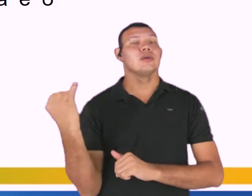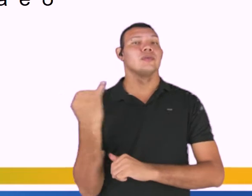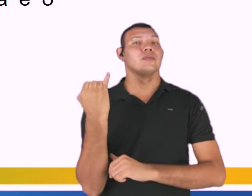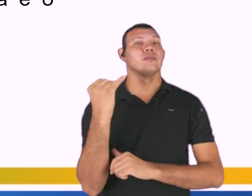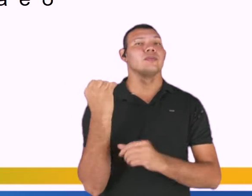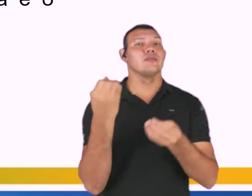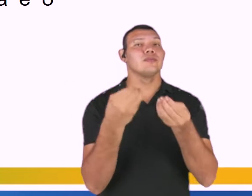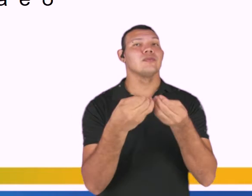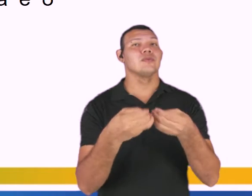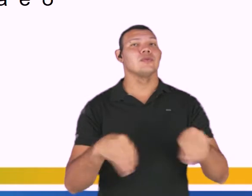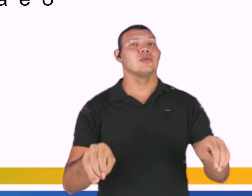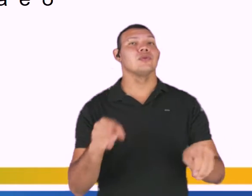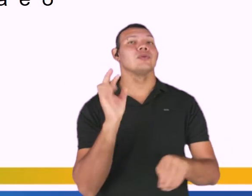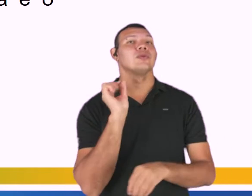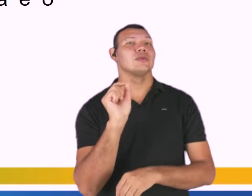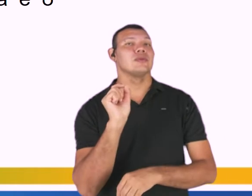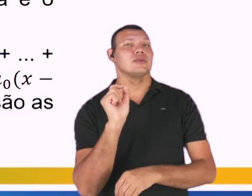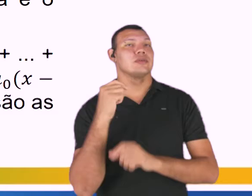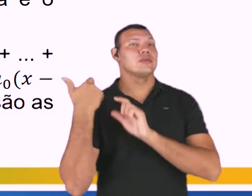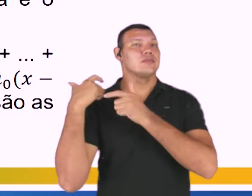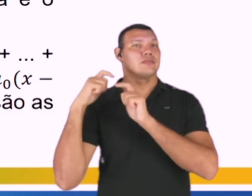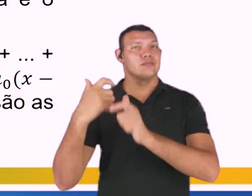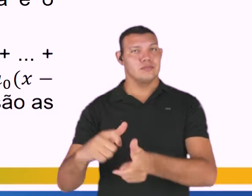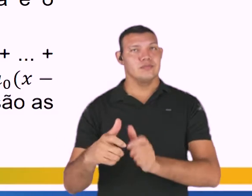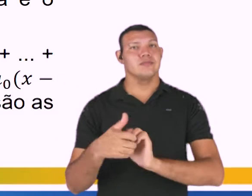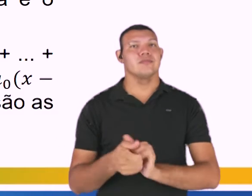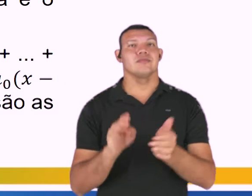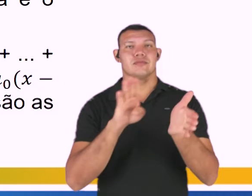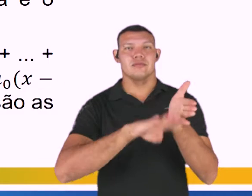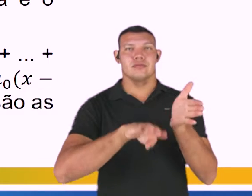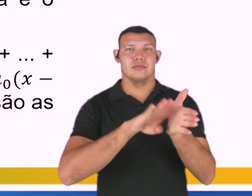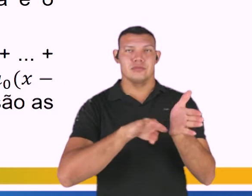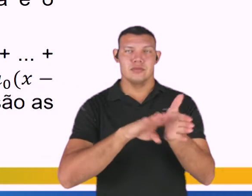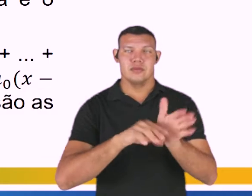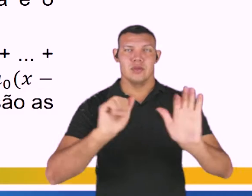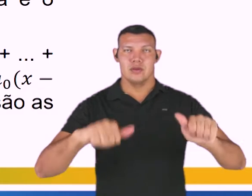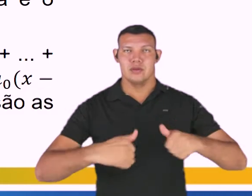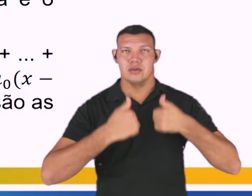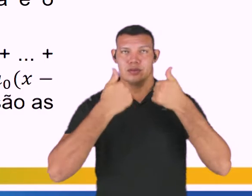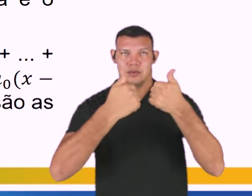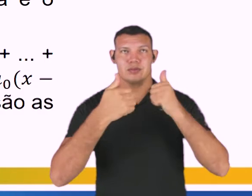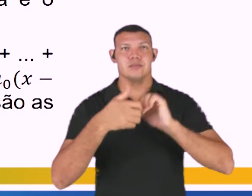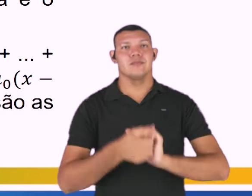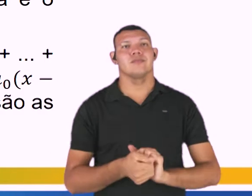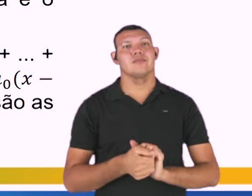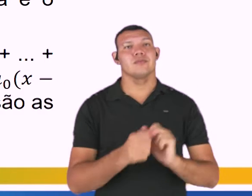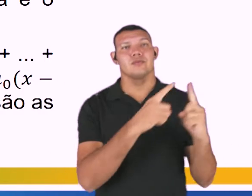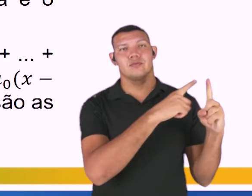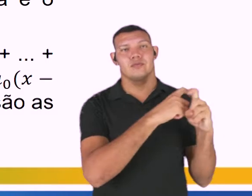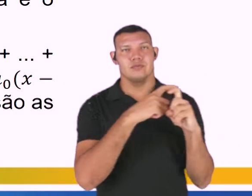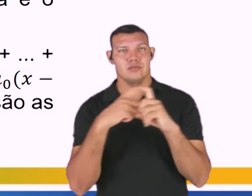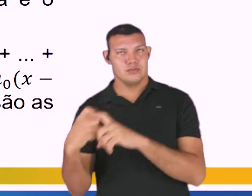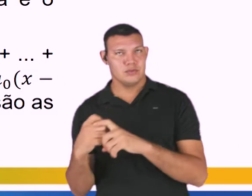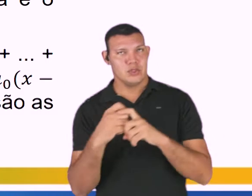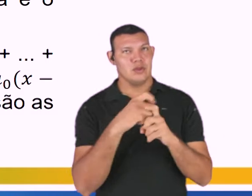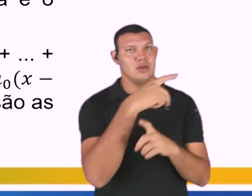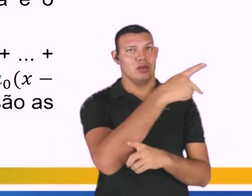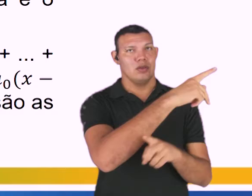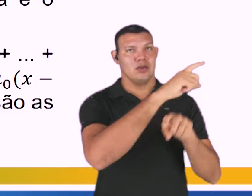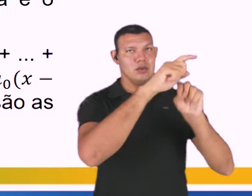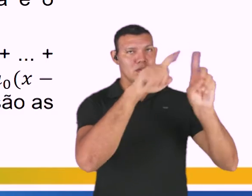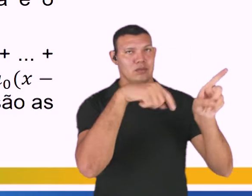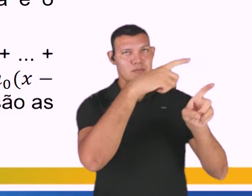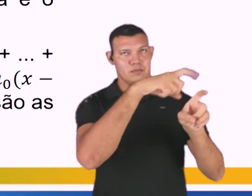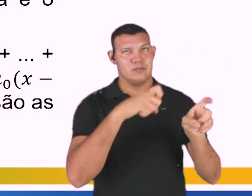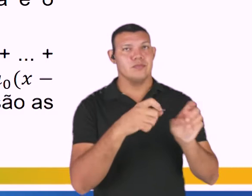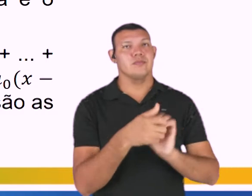da decomposição em fatores do primeiro grau, onde todo o polinômio p de x pode